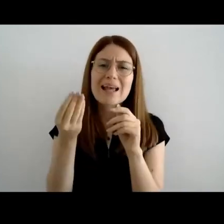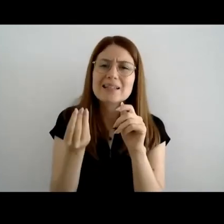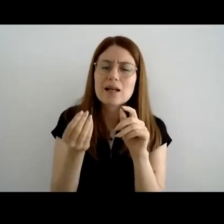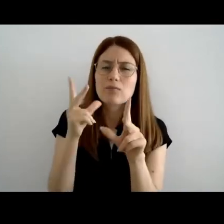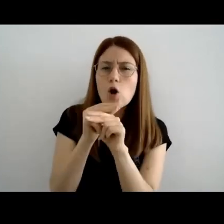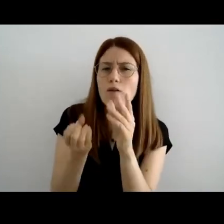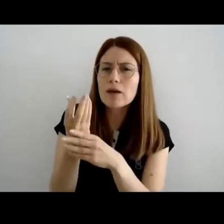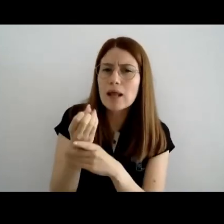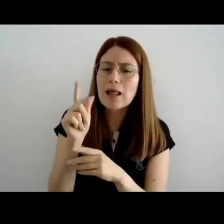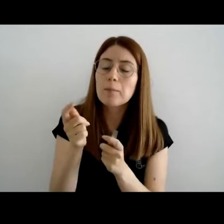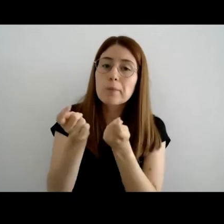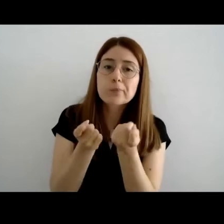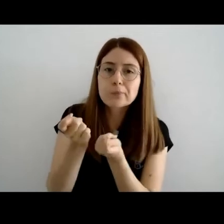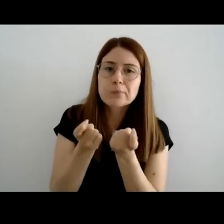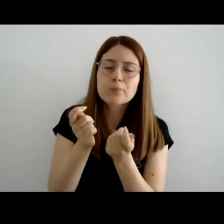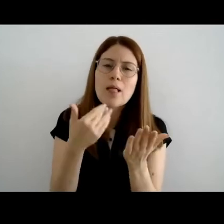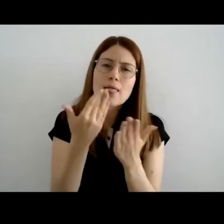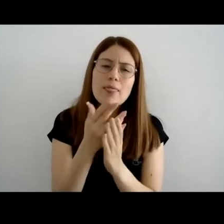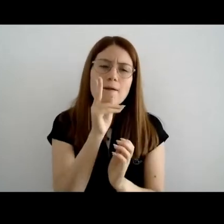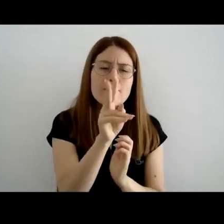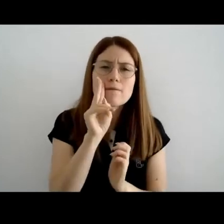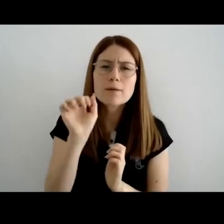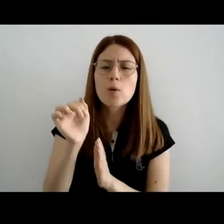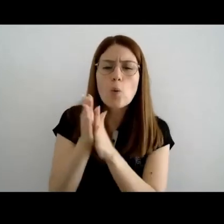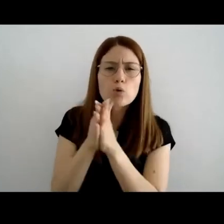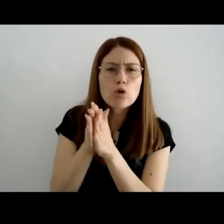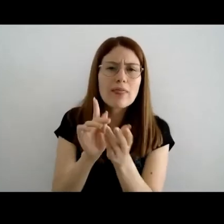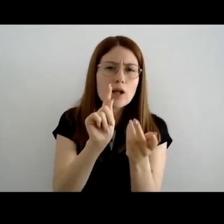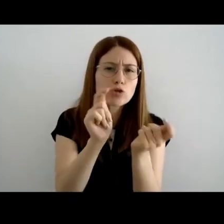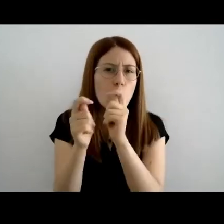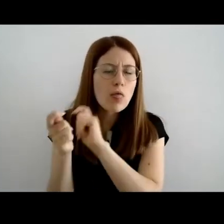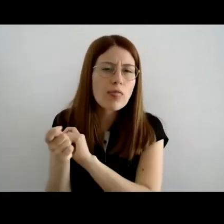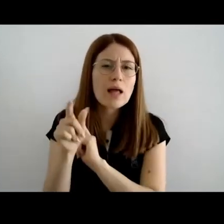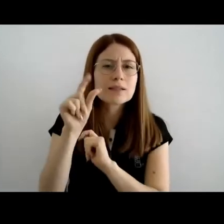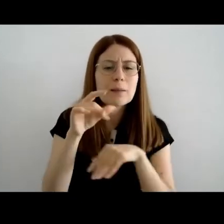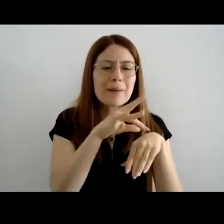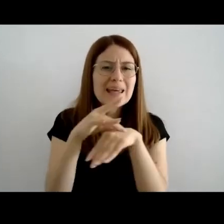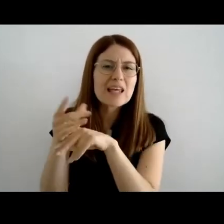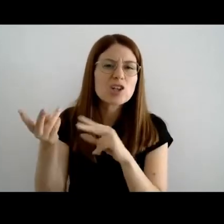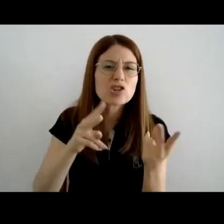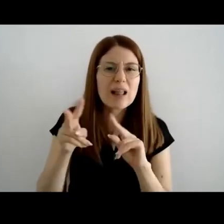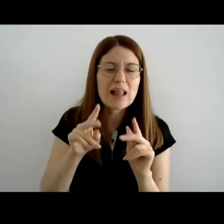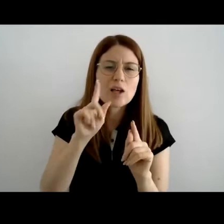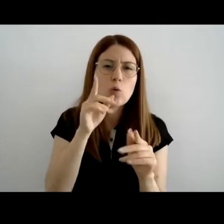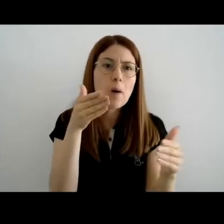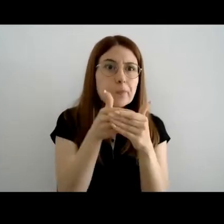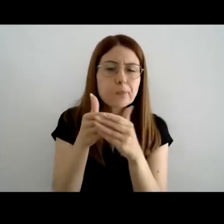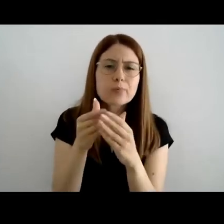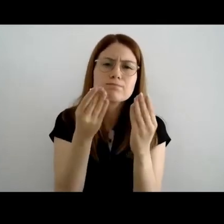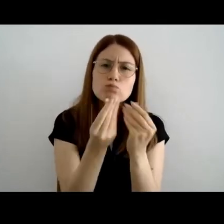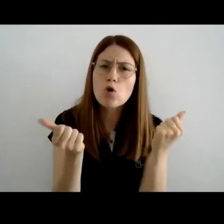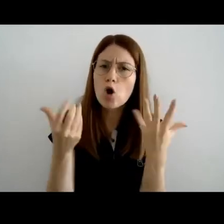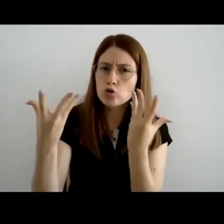gestão, permitindo identificar as oportunidades de mudança, criando estratégias, ultrapassando bloqueios em conjunto